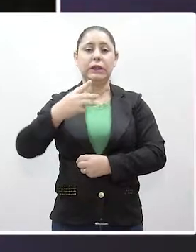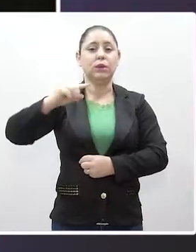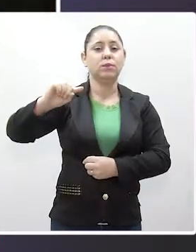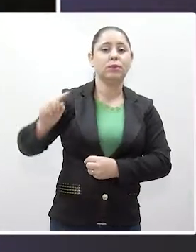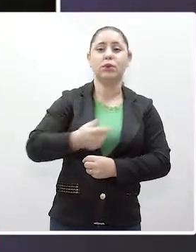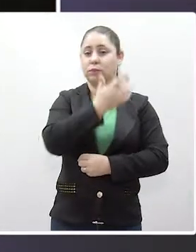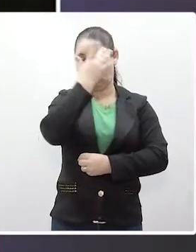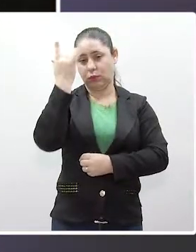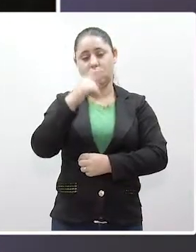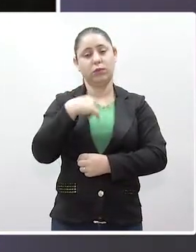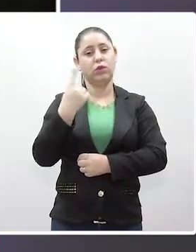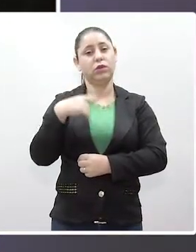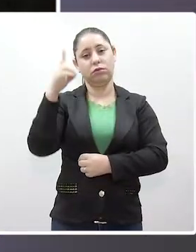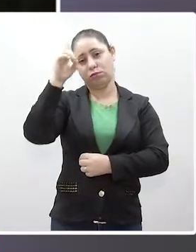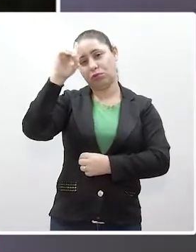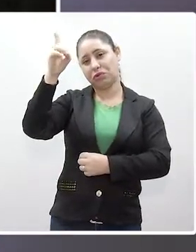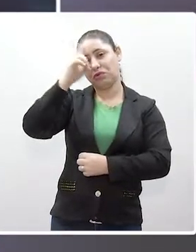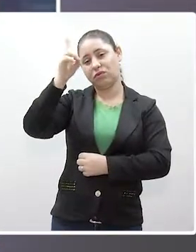dia.